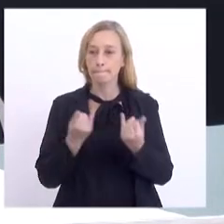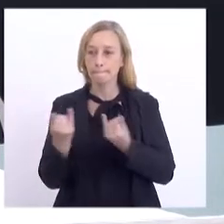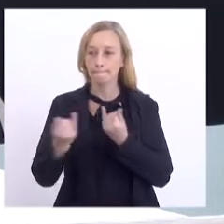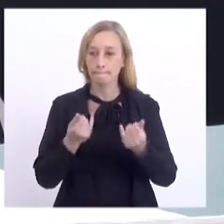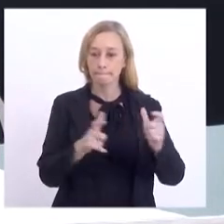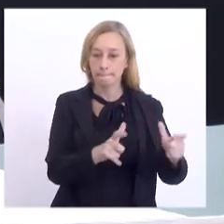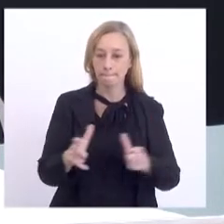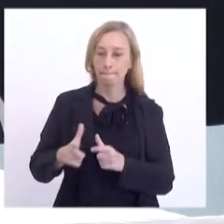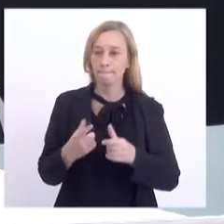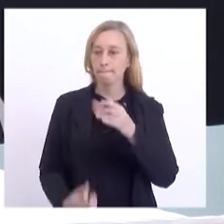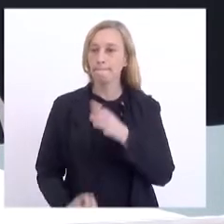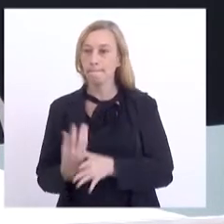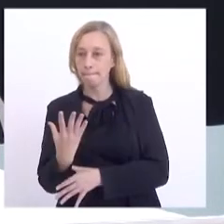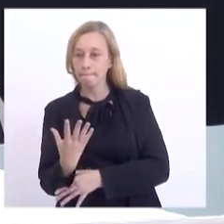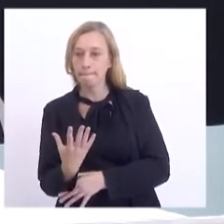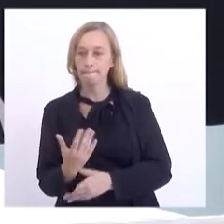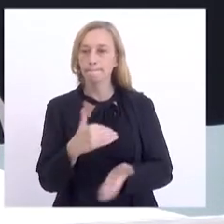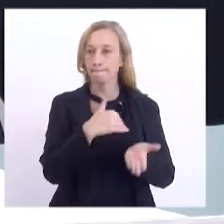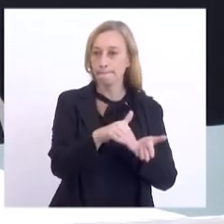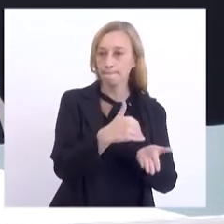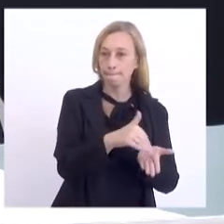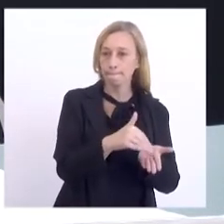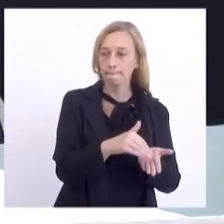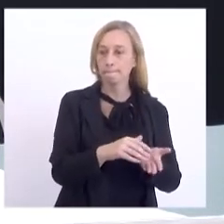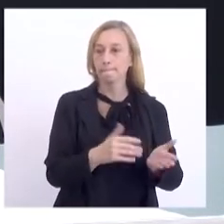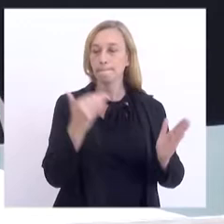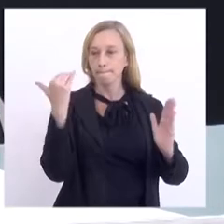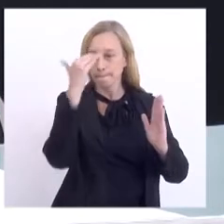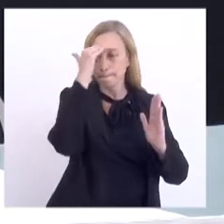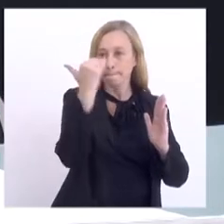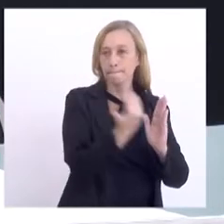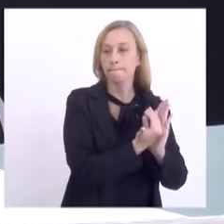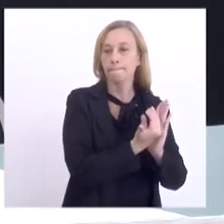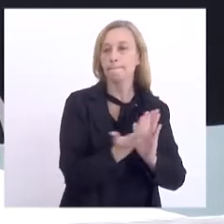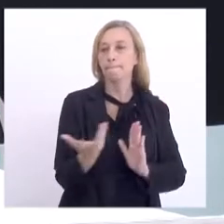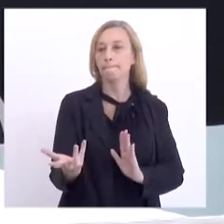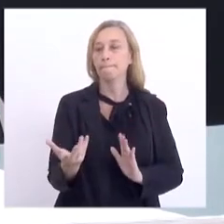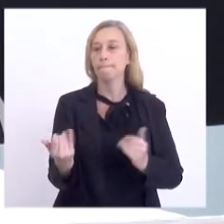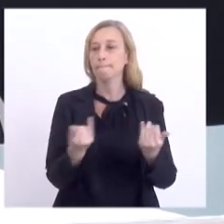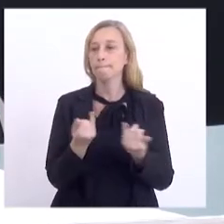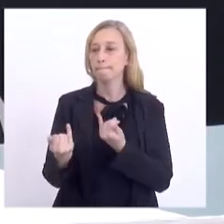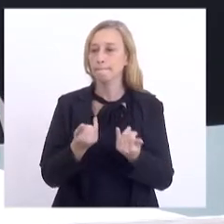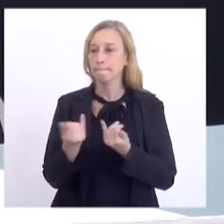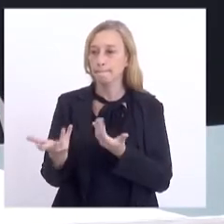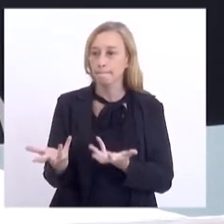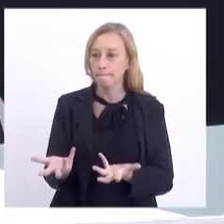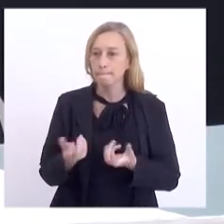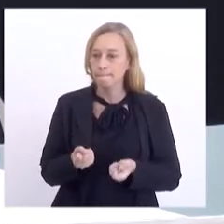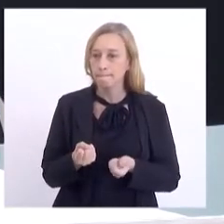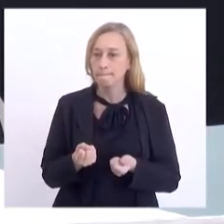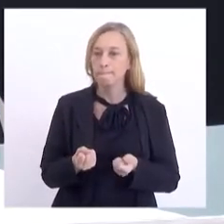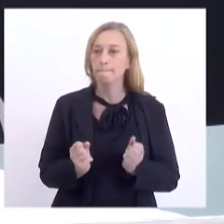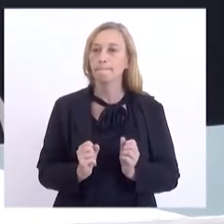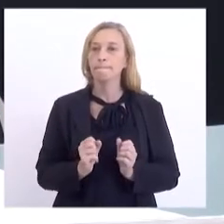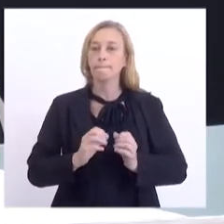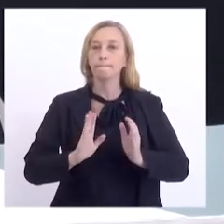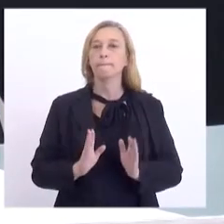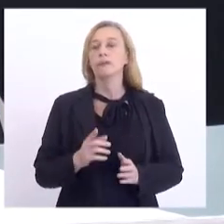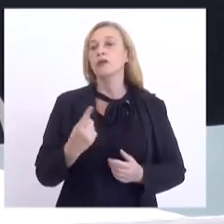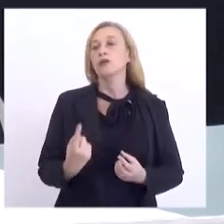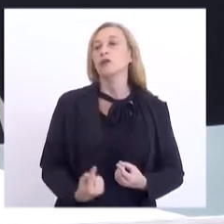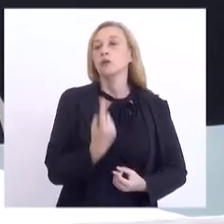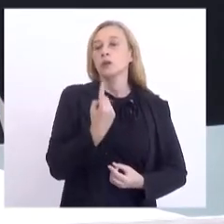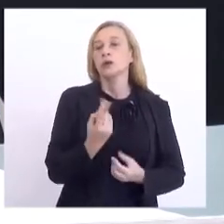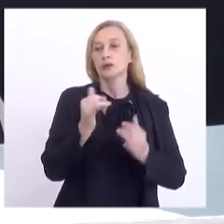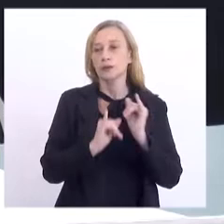pelas secretarias da finalísticos executores o recebimento dessas informações padronização para